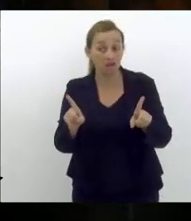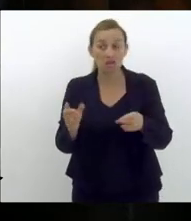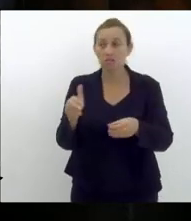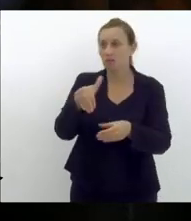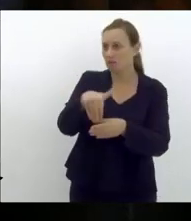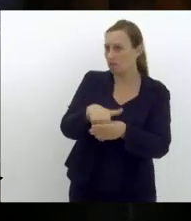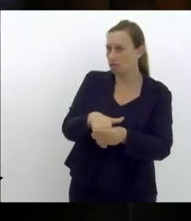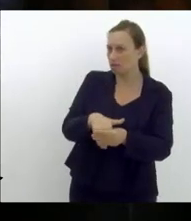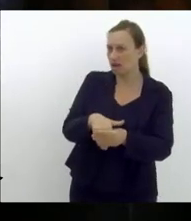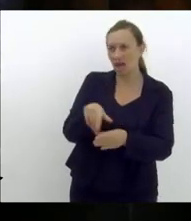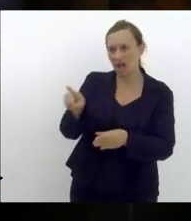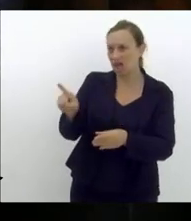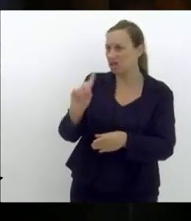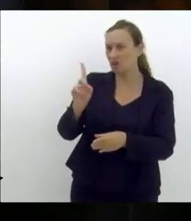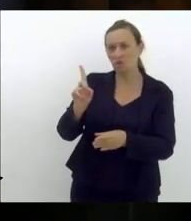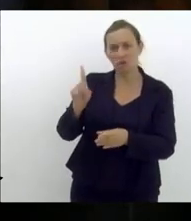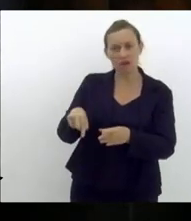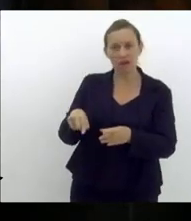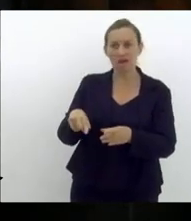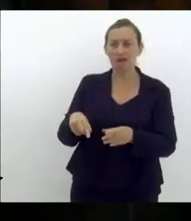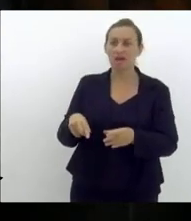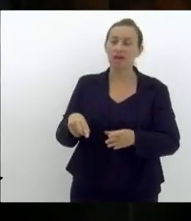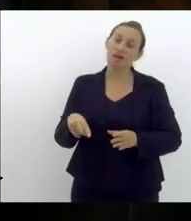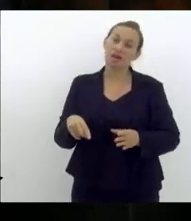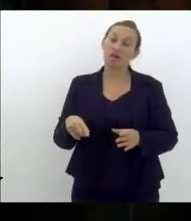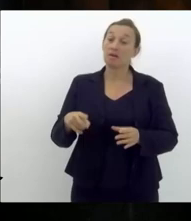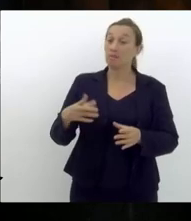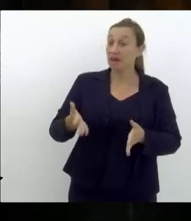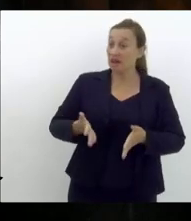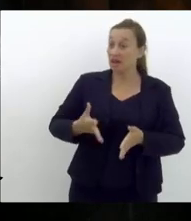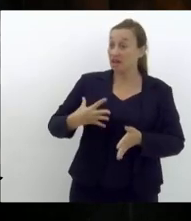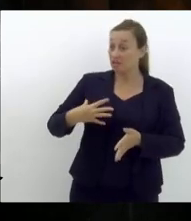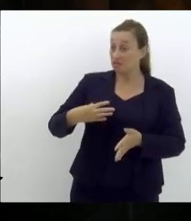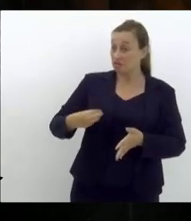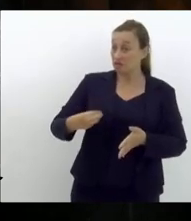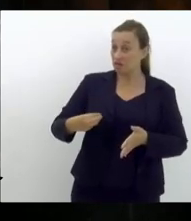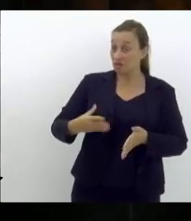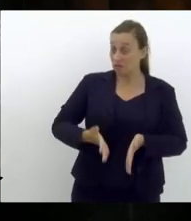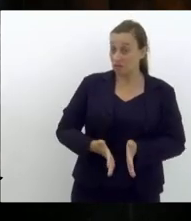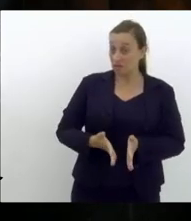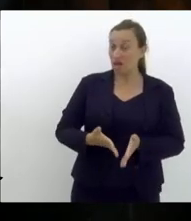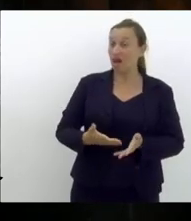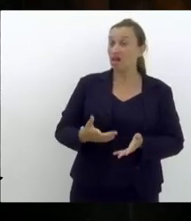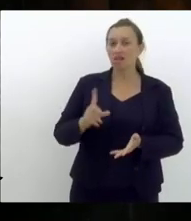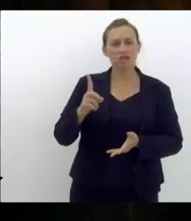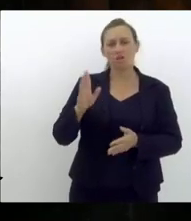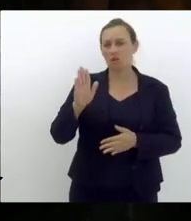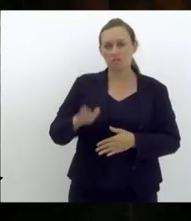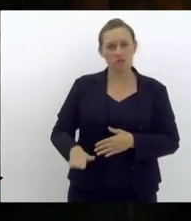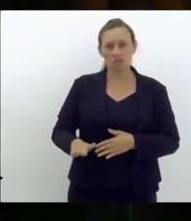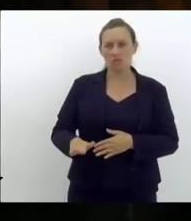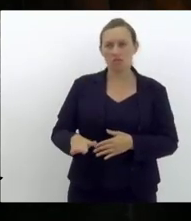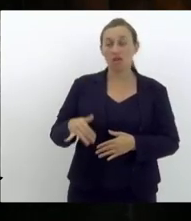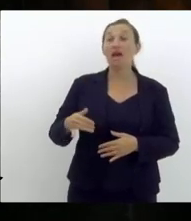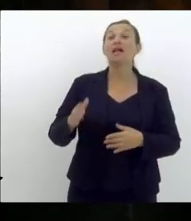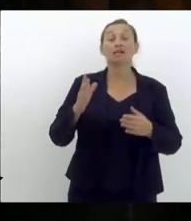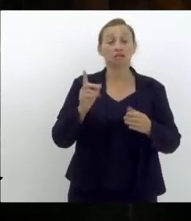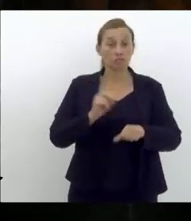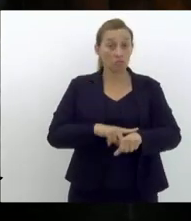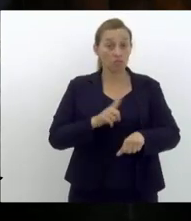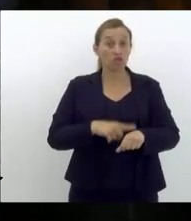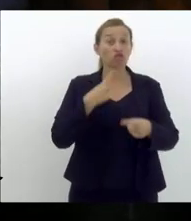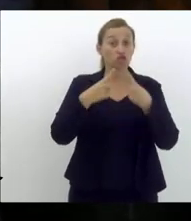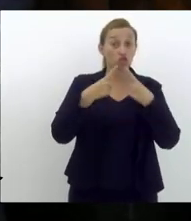votar ele não é menor de idade para fazer filho ele não é menor de idade tá na hora do Brasil discutir a maioridade penal